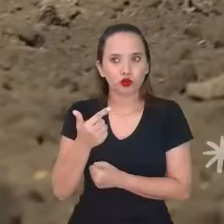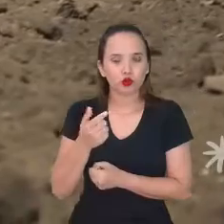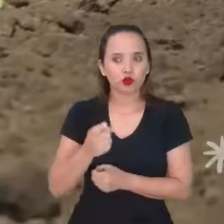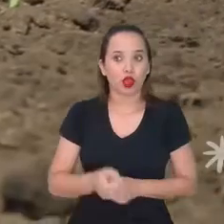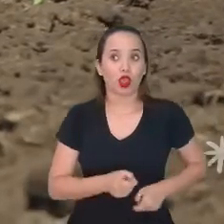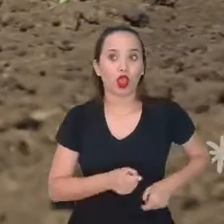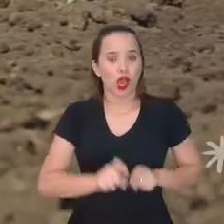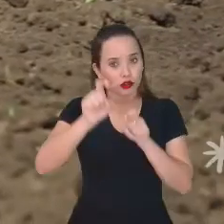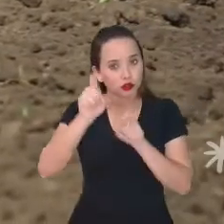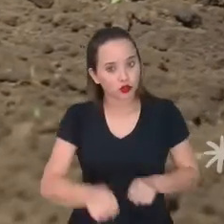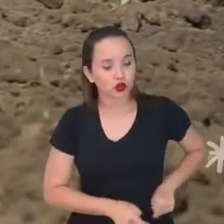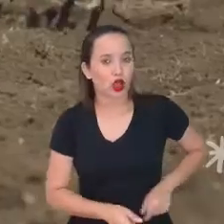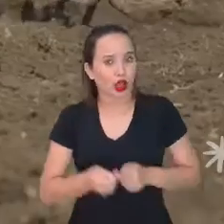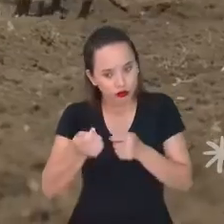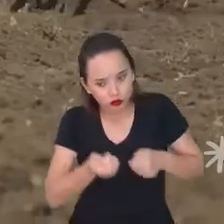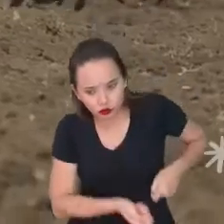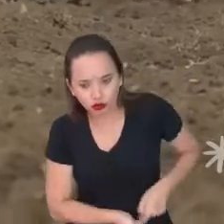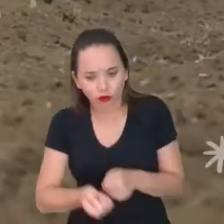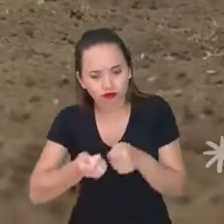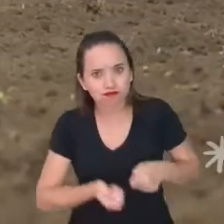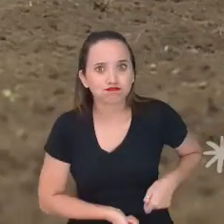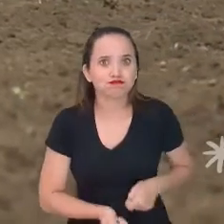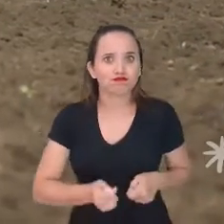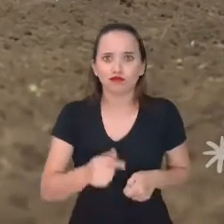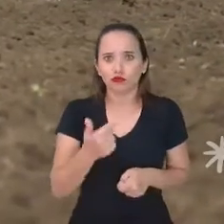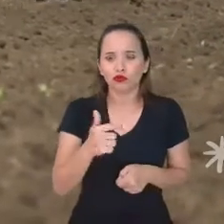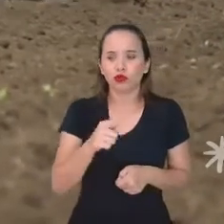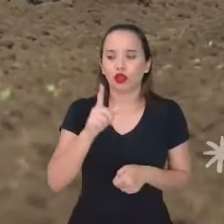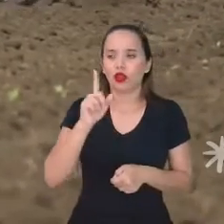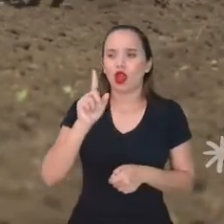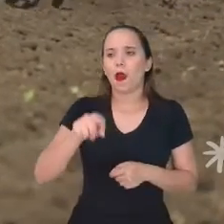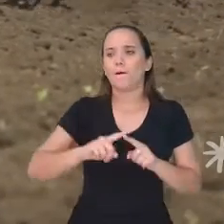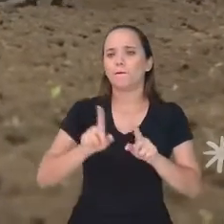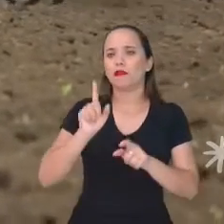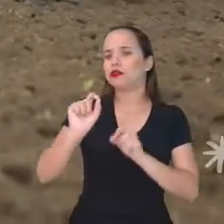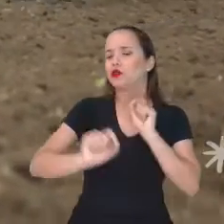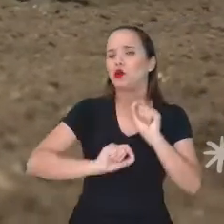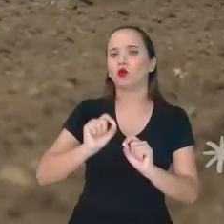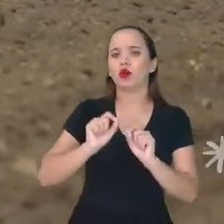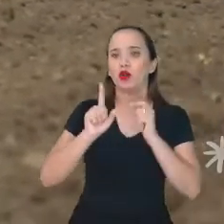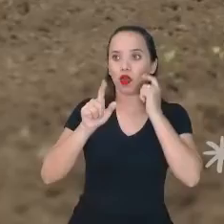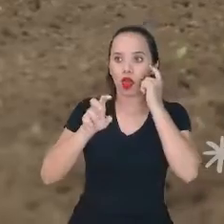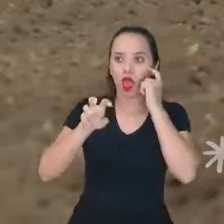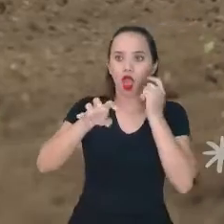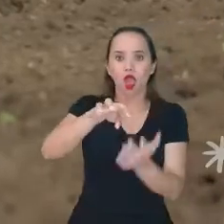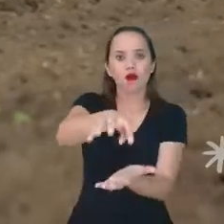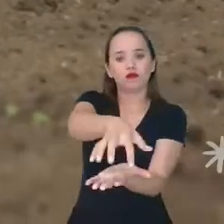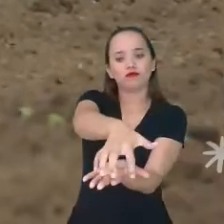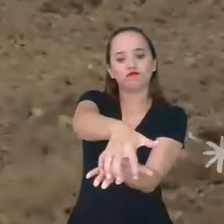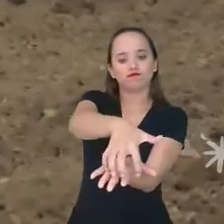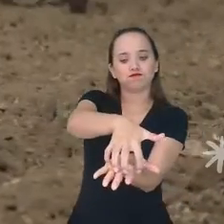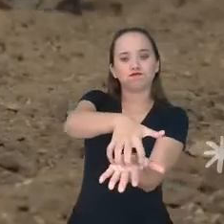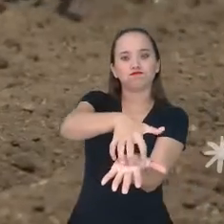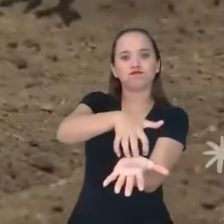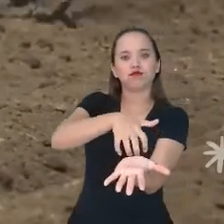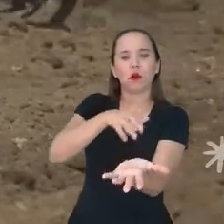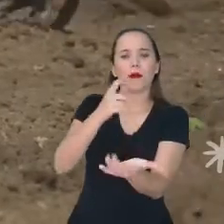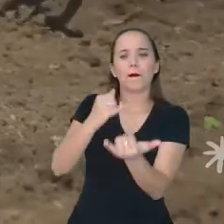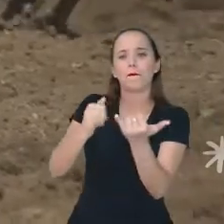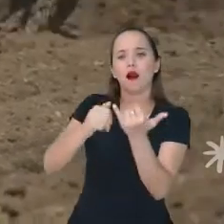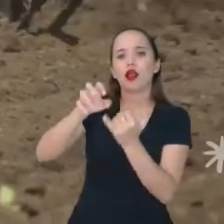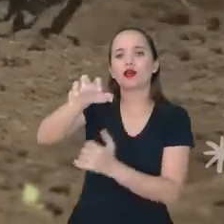quem que está cortando a terra, ó. Já é uma espécie de lâmina passando ali, ó, forçando aquele terreno, né?